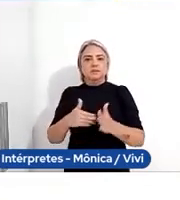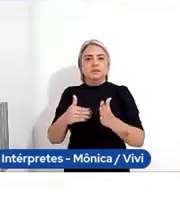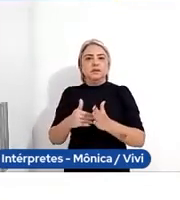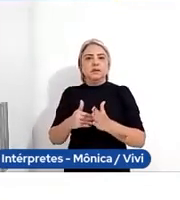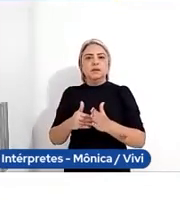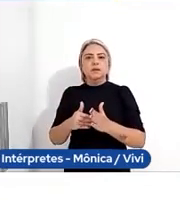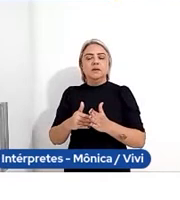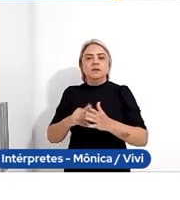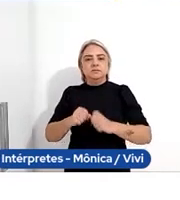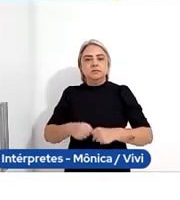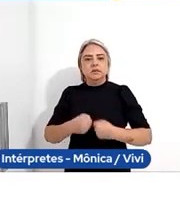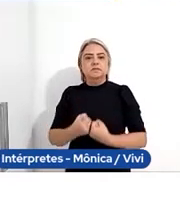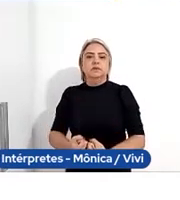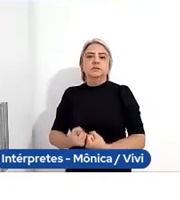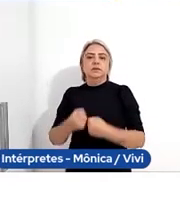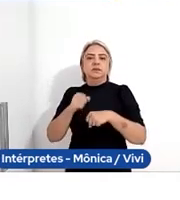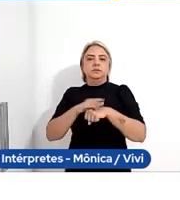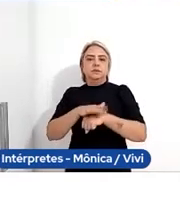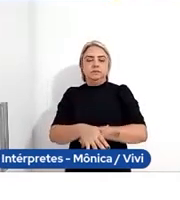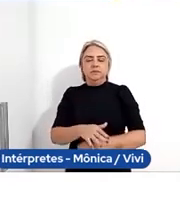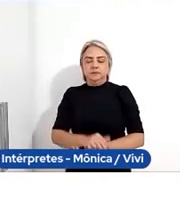para o enfrentamento da pandemia.